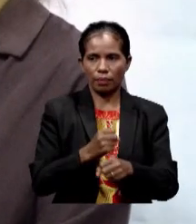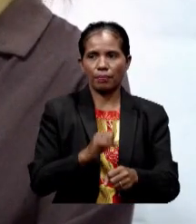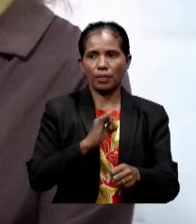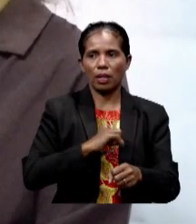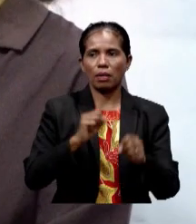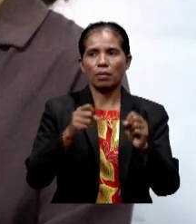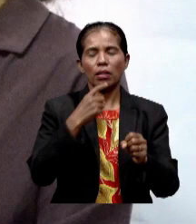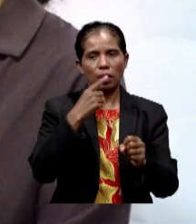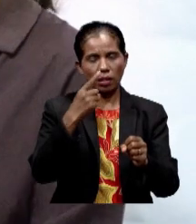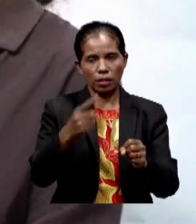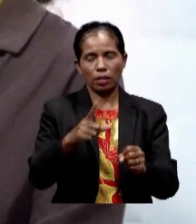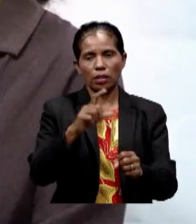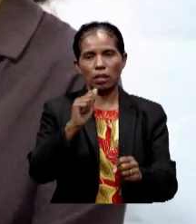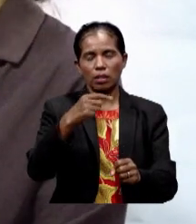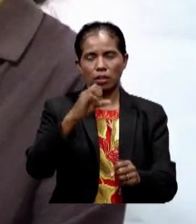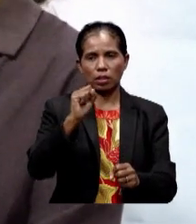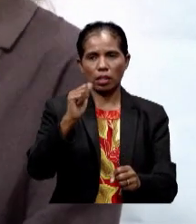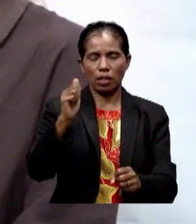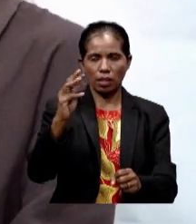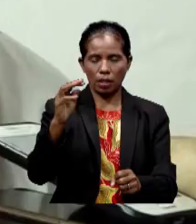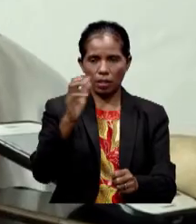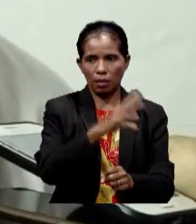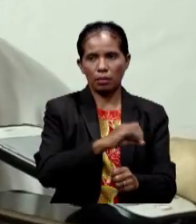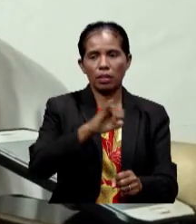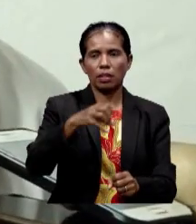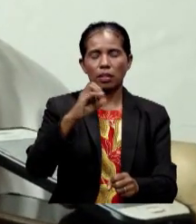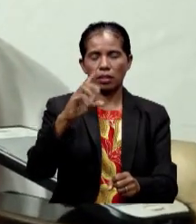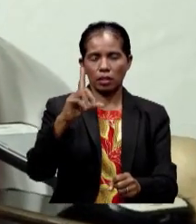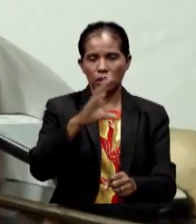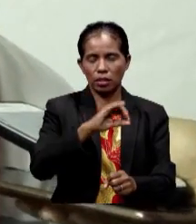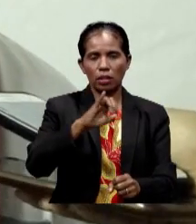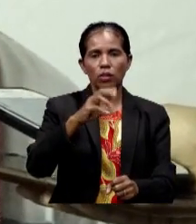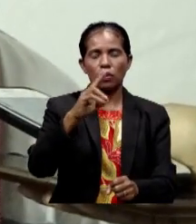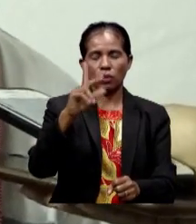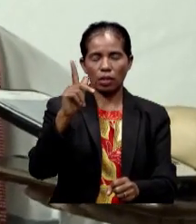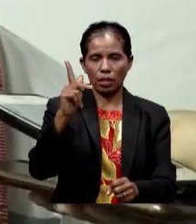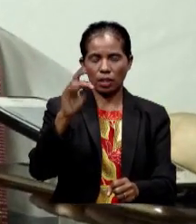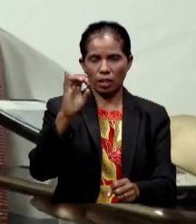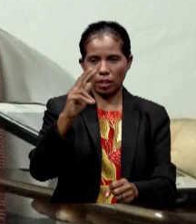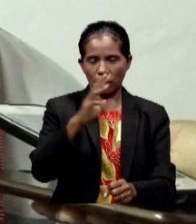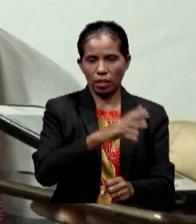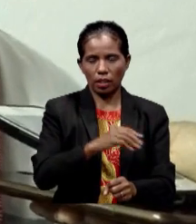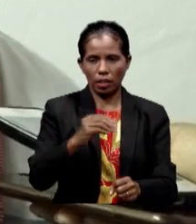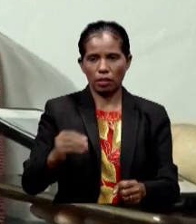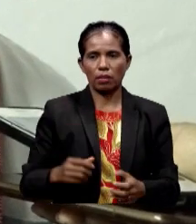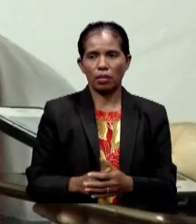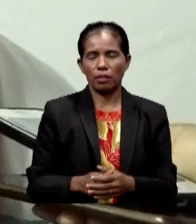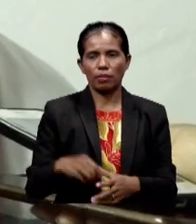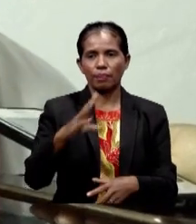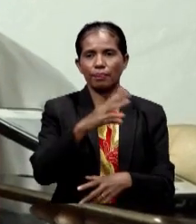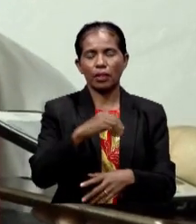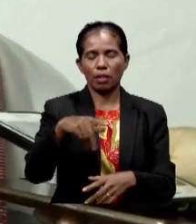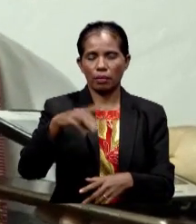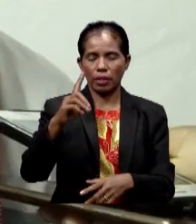temi kata maula sama manjil alturas maun Joaquim Fonseca a Russo e maun